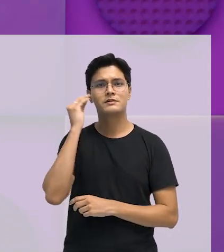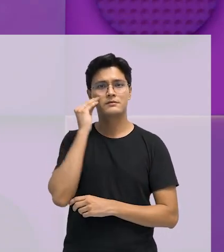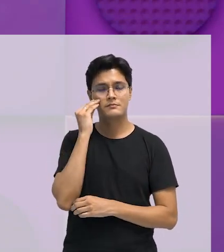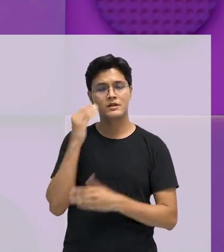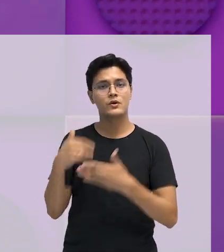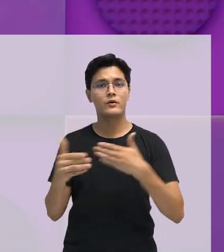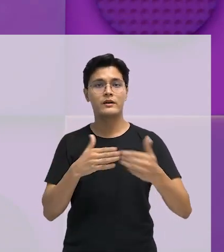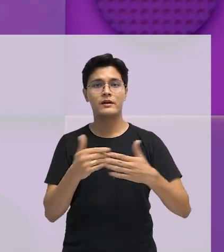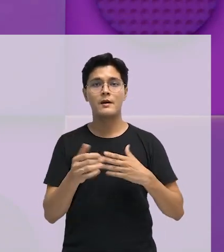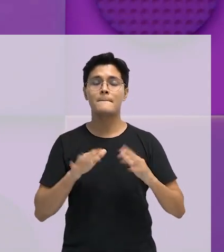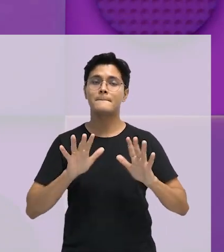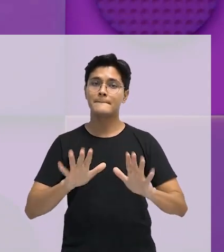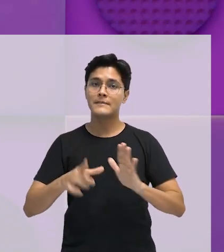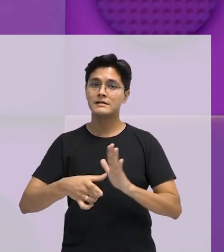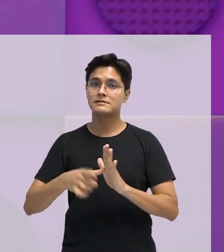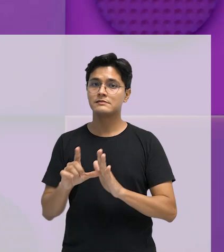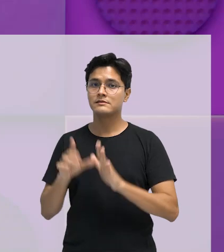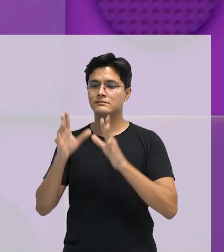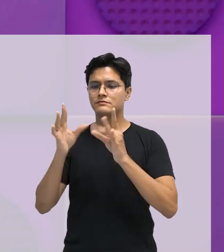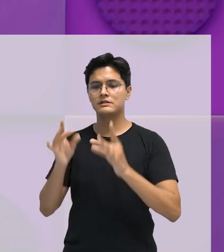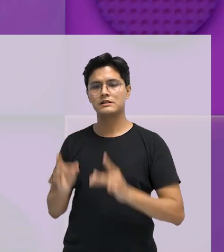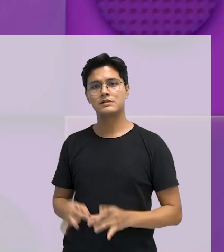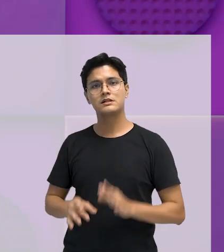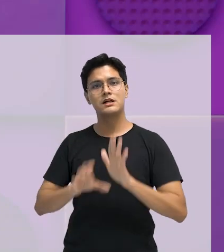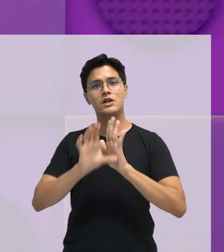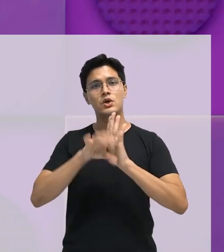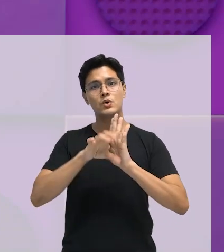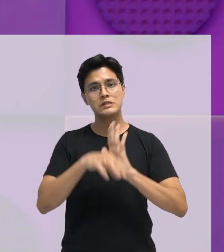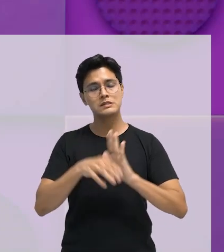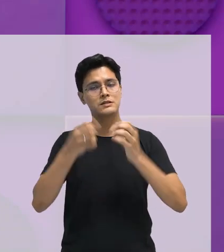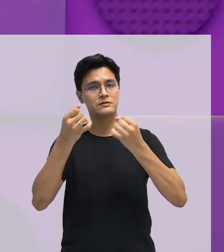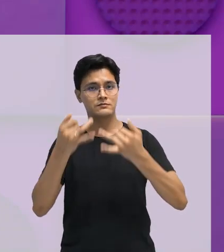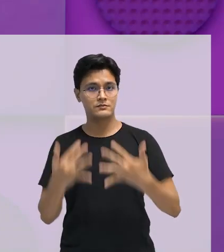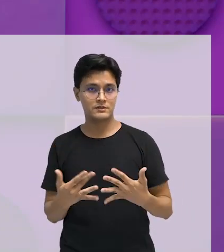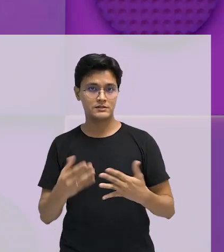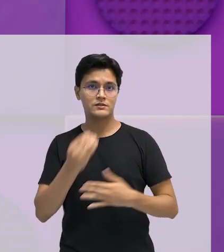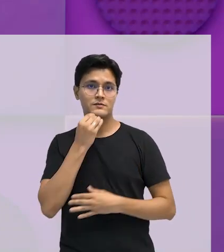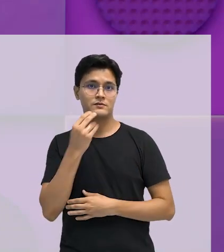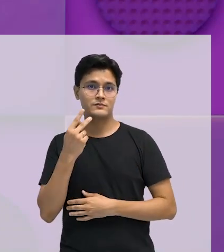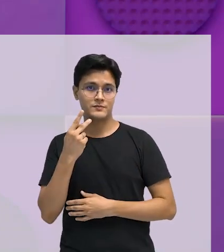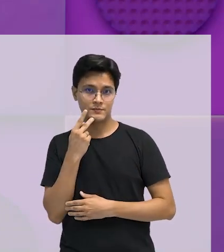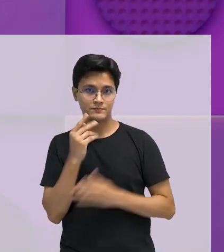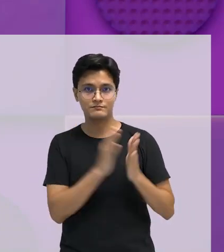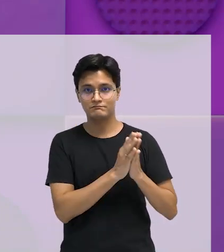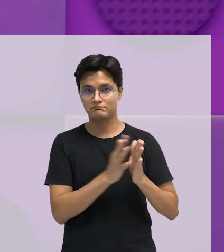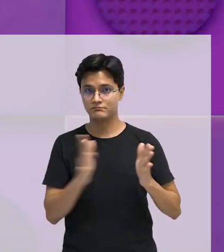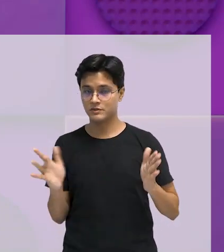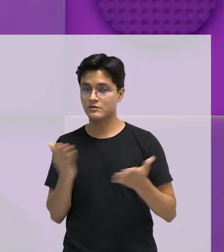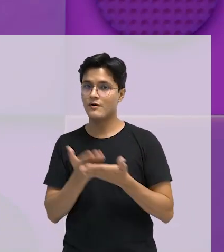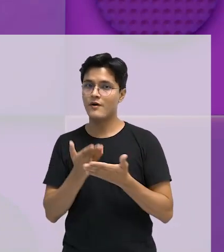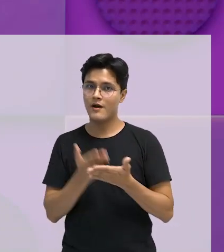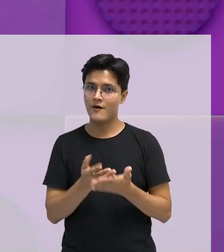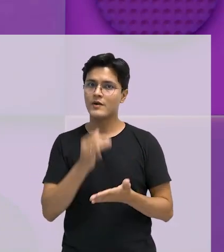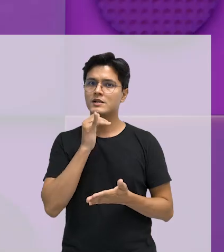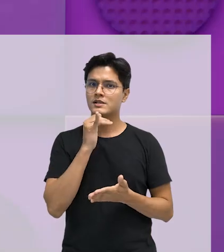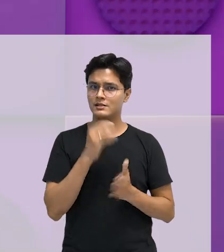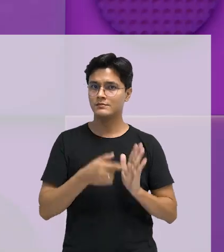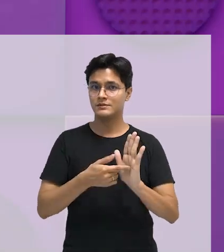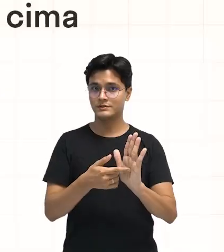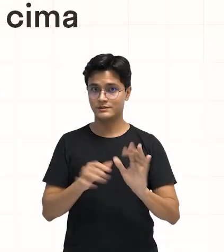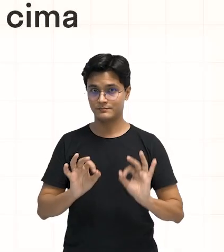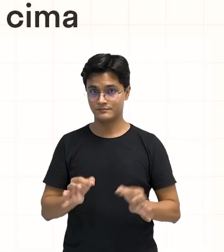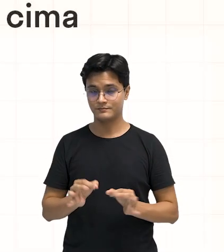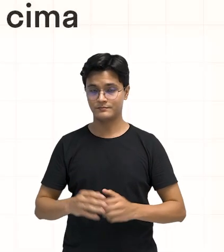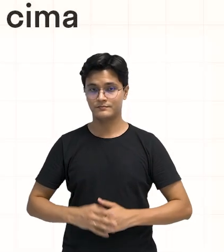vai esmiuçar um pouquinho as definições de probabilidade e aí ao longo da aula a gente vai encaixando esses exemplos aí, beleza? Vamos lá para a